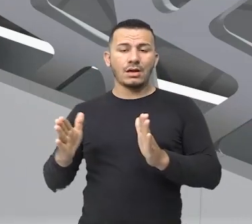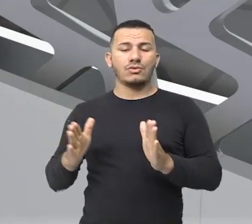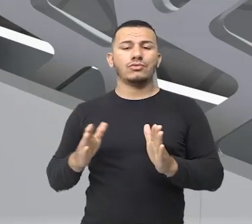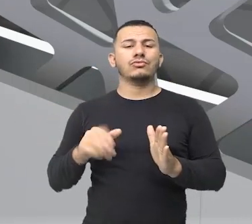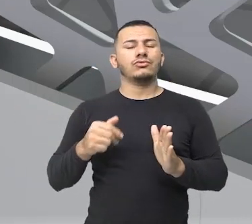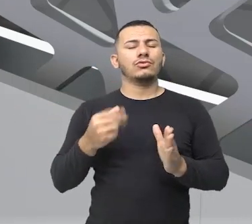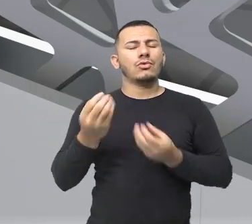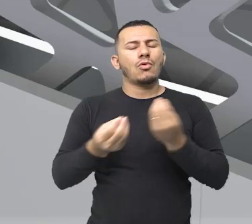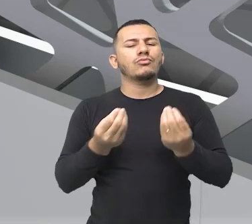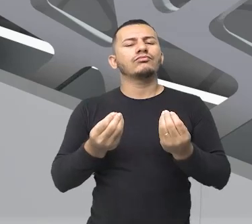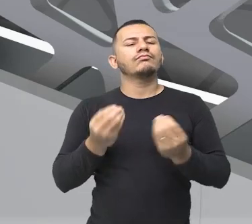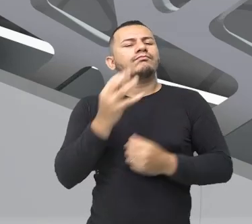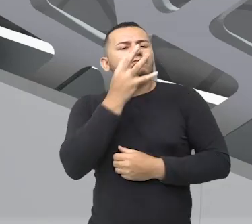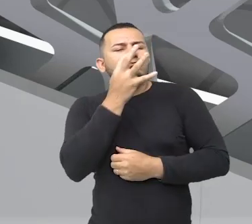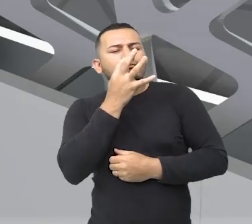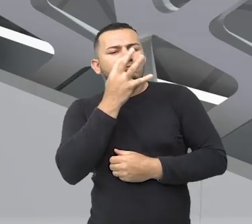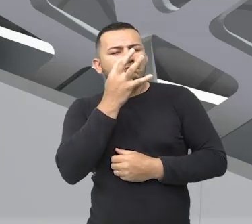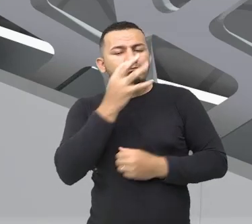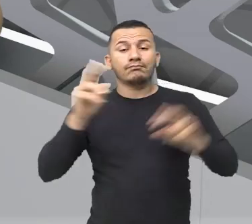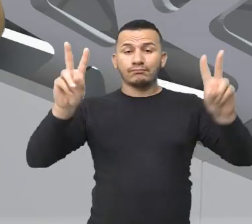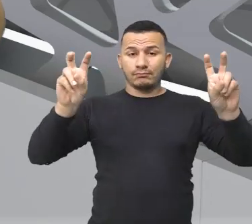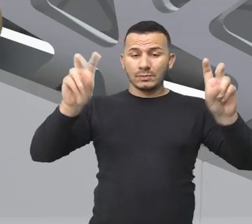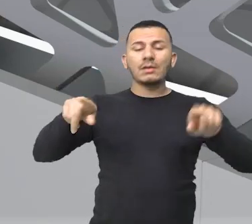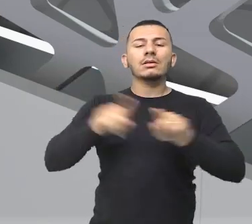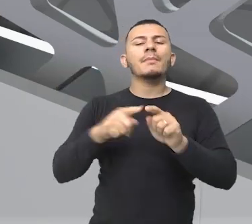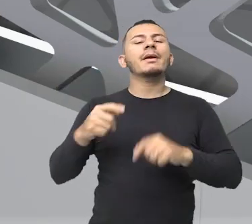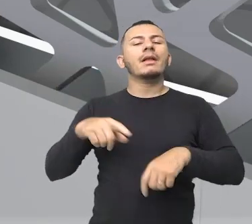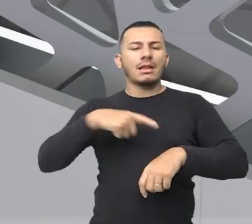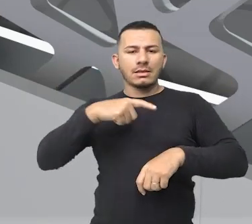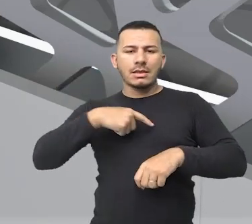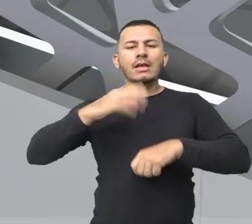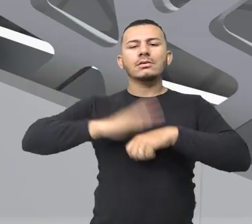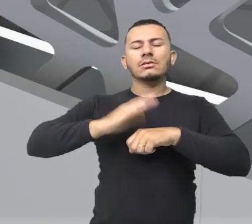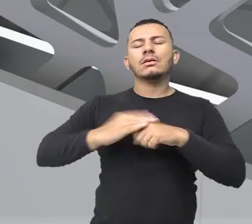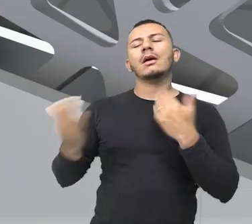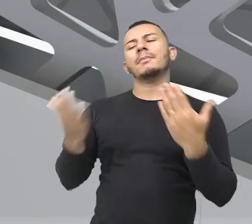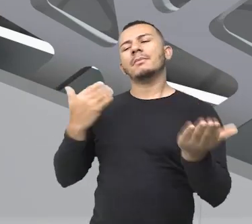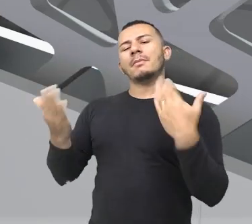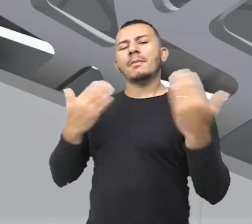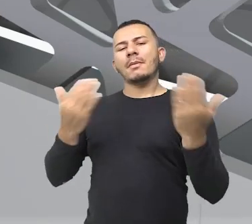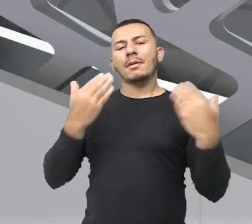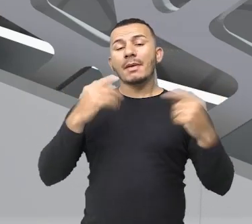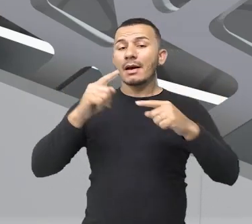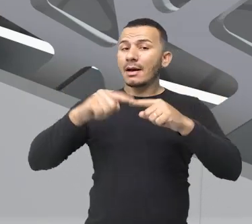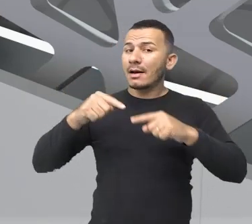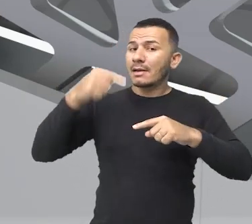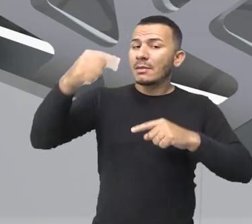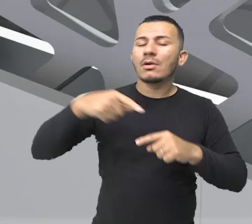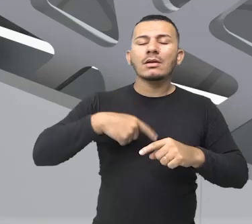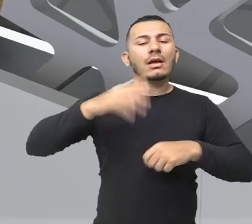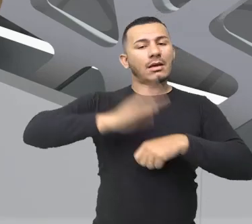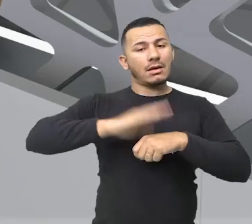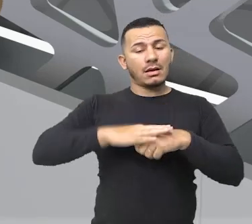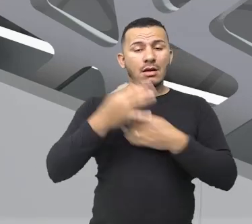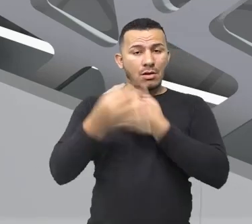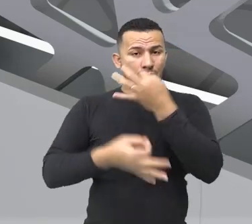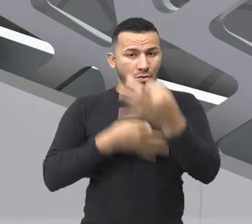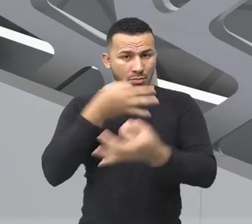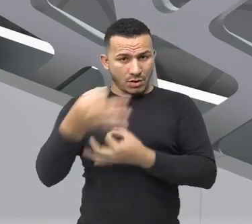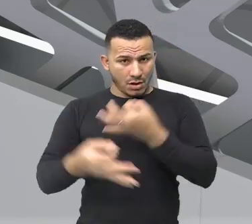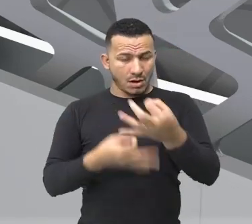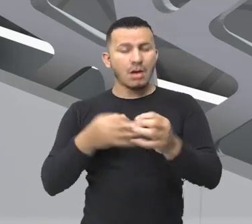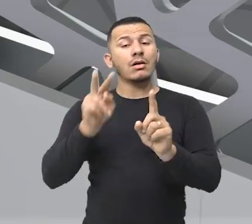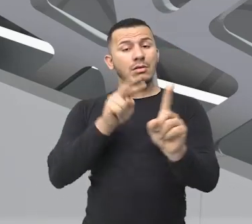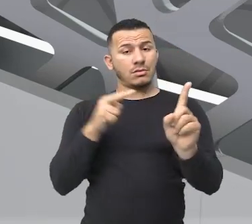tema, conversar sobre um tema e, aos poucos, ir construindo opiniões e estabelecendo essas opiniões por meio